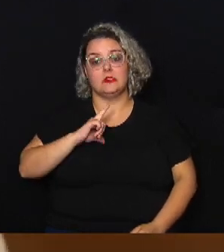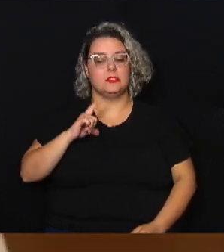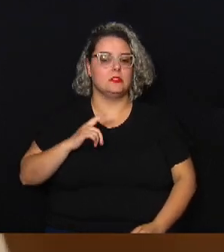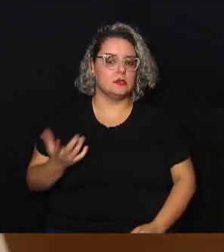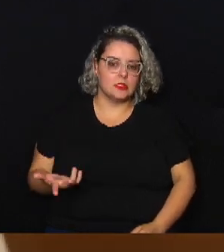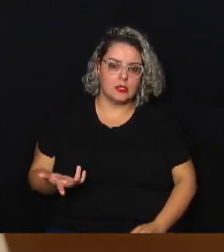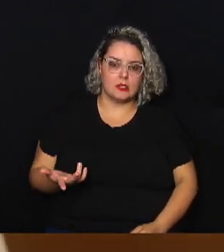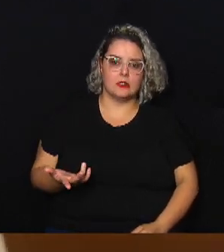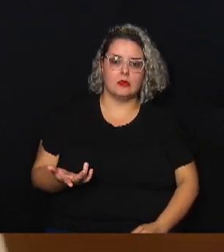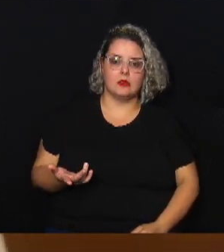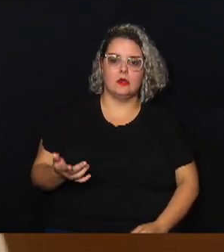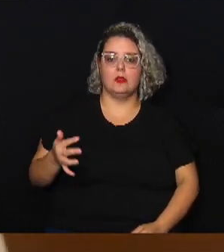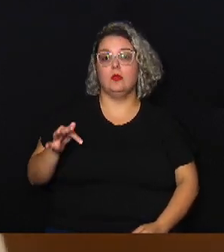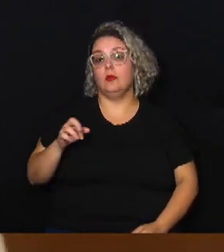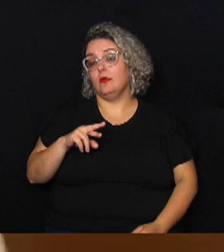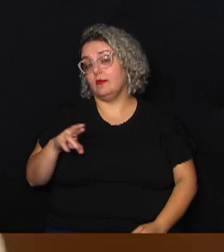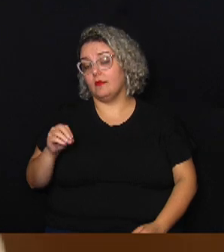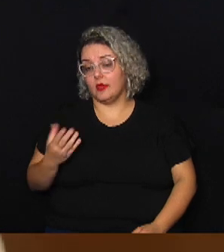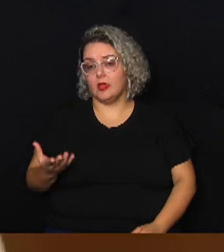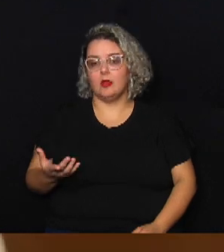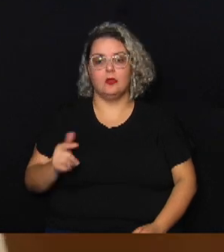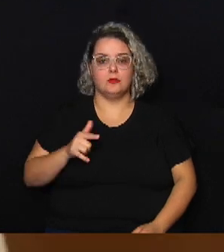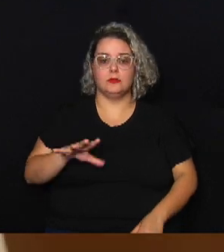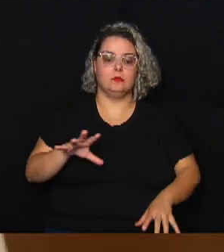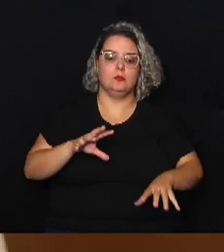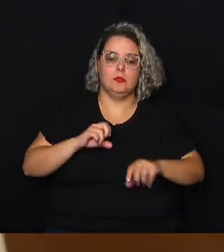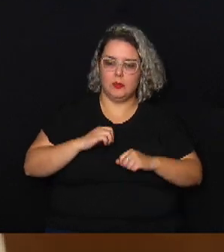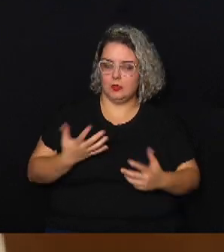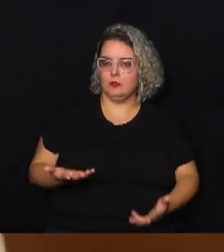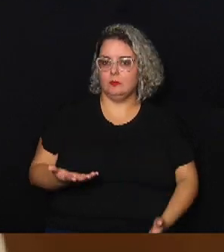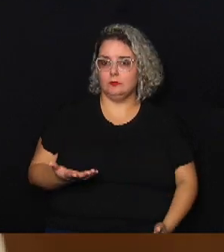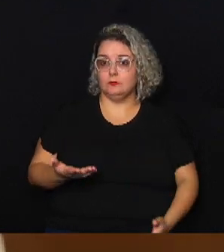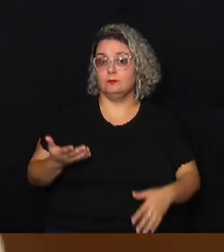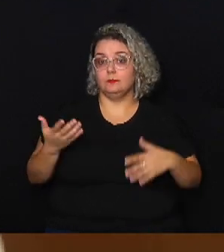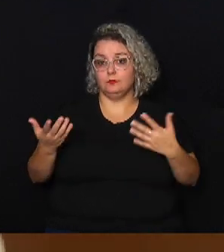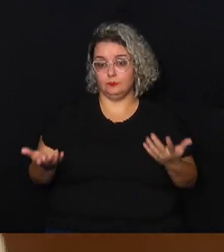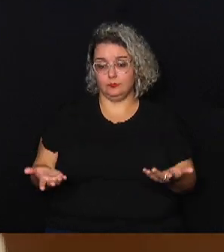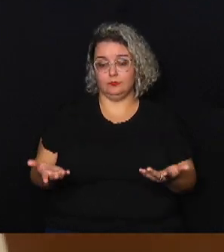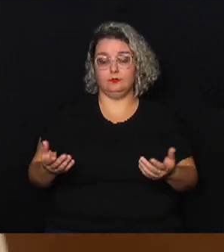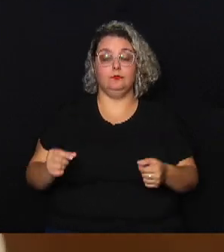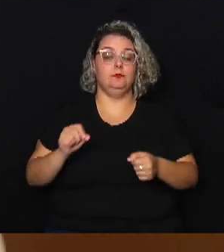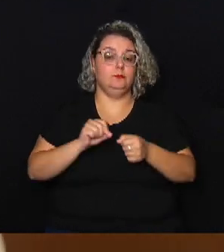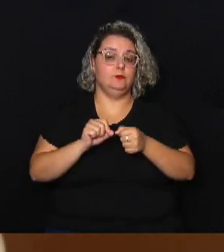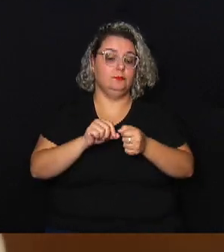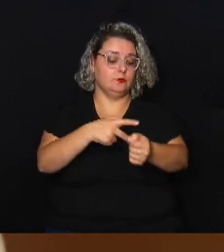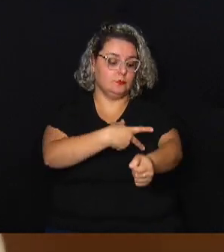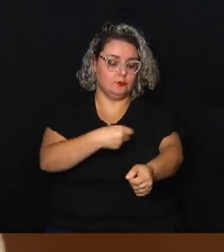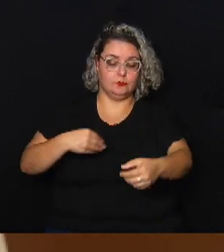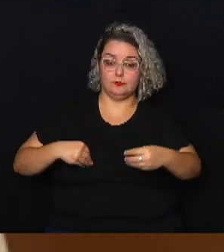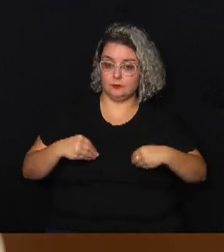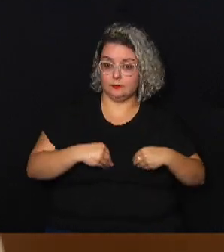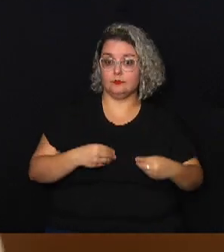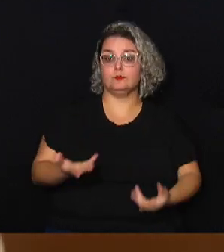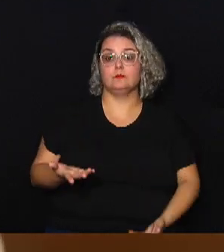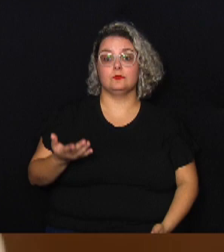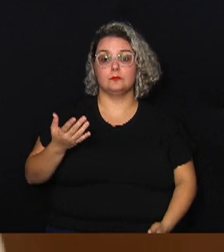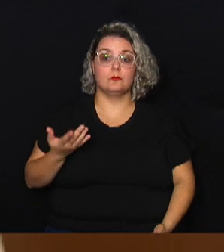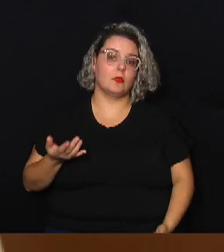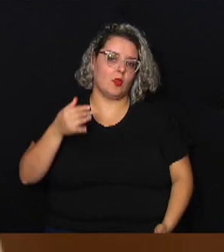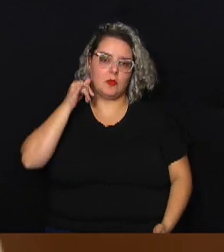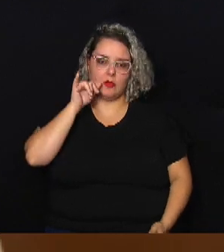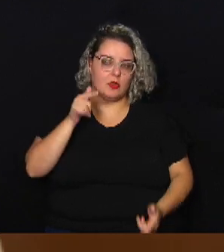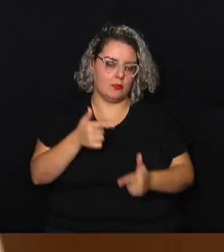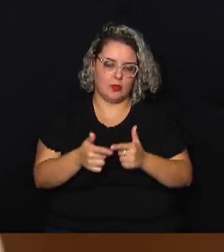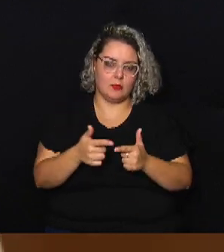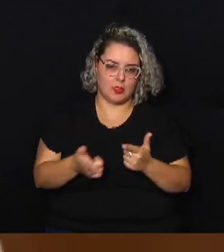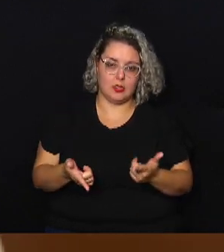o ferro, que elas não têm uma boa absorção. Então a gente acaba fazendo exames por precaução e também isso vai depender